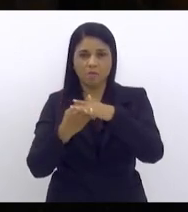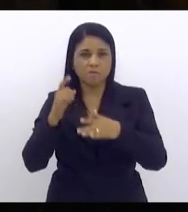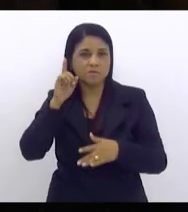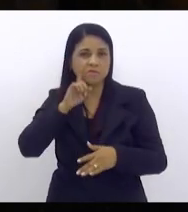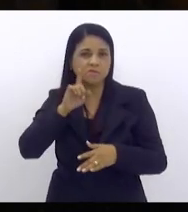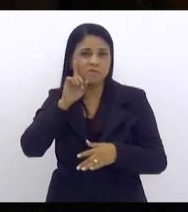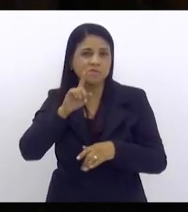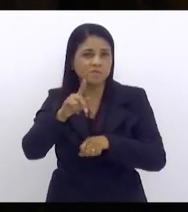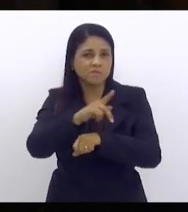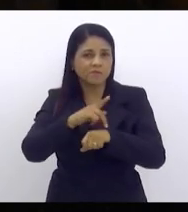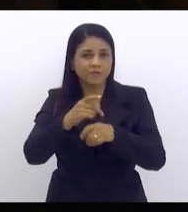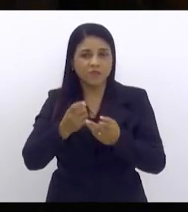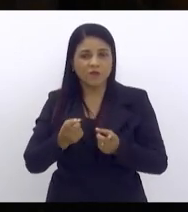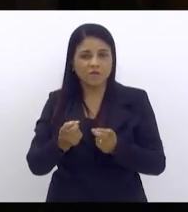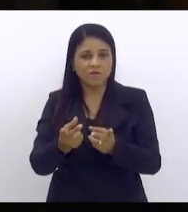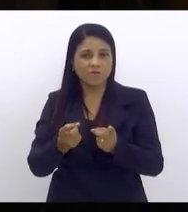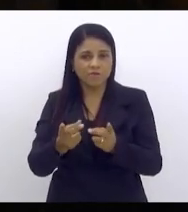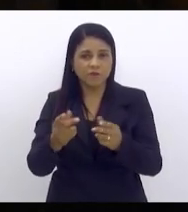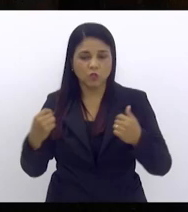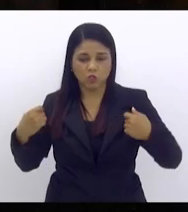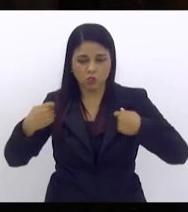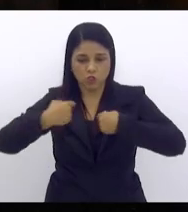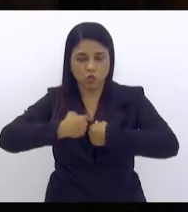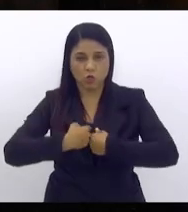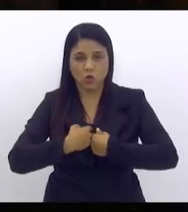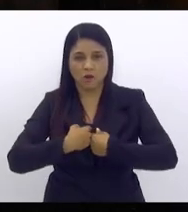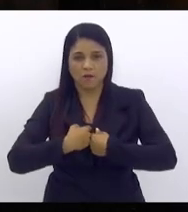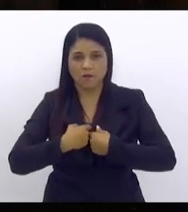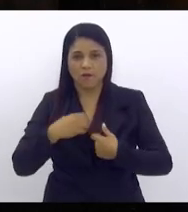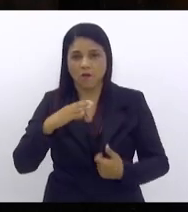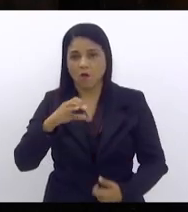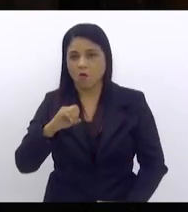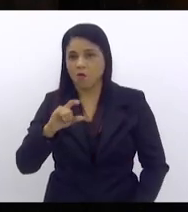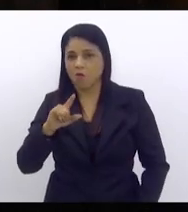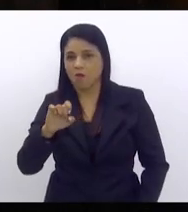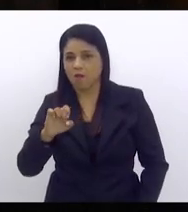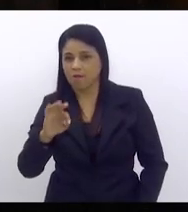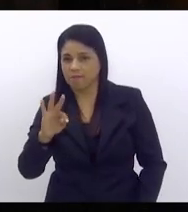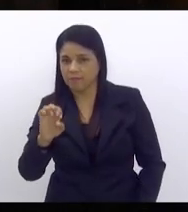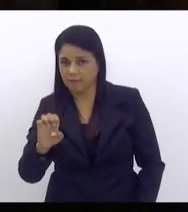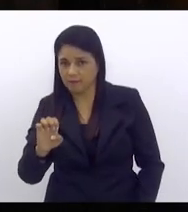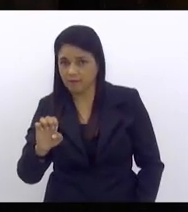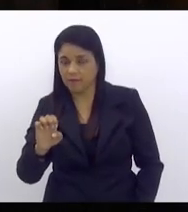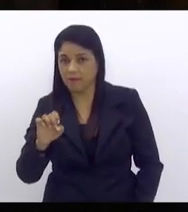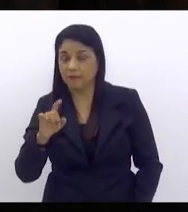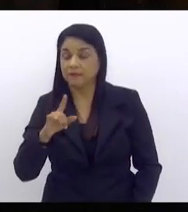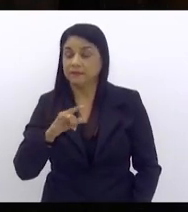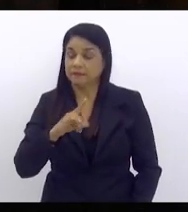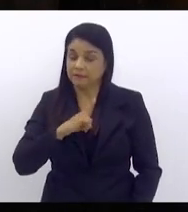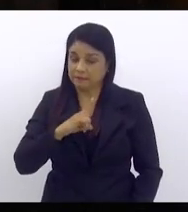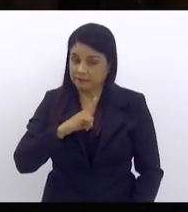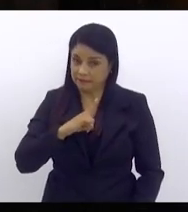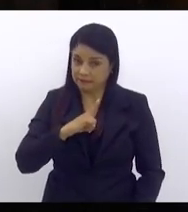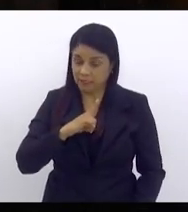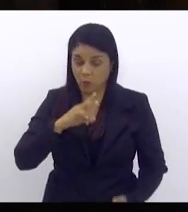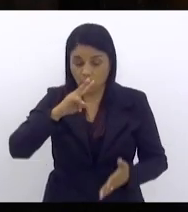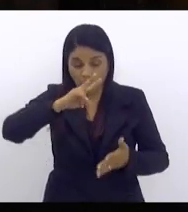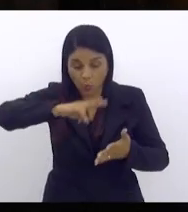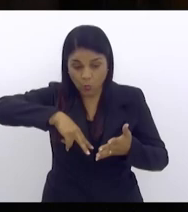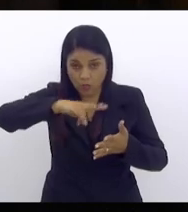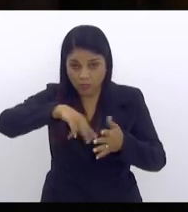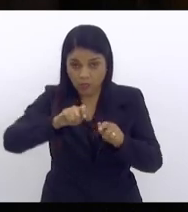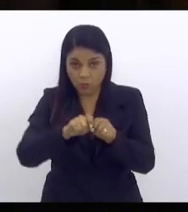vendedora de colete, onde teria, eu estou portanto, teria, porque eu li matéria no jornal, não fui eu que